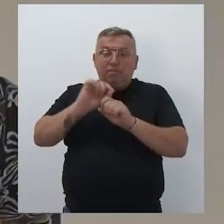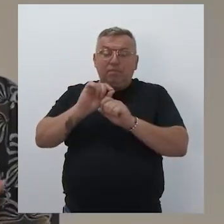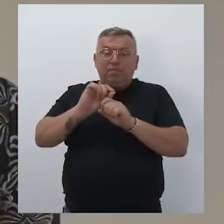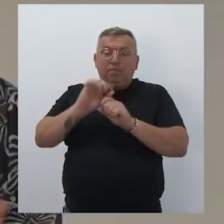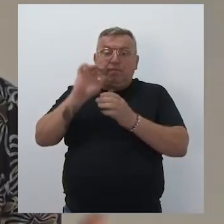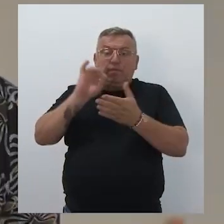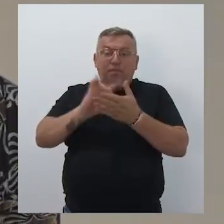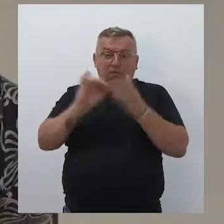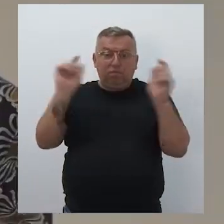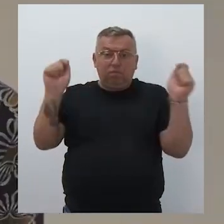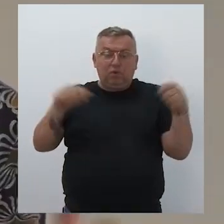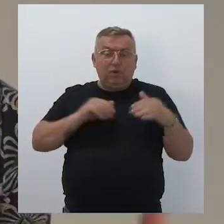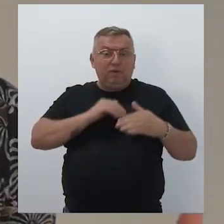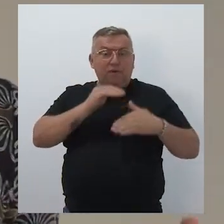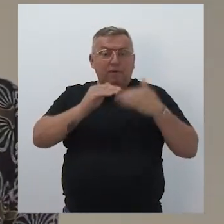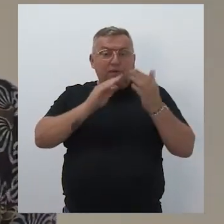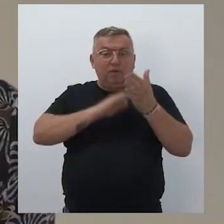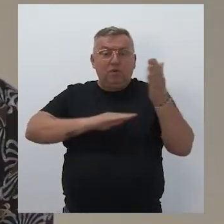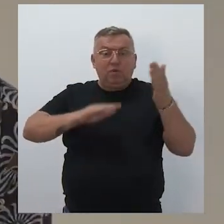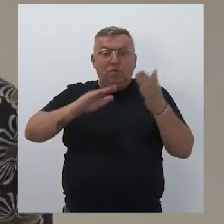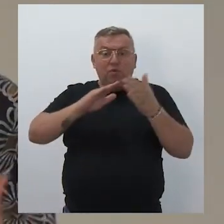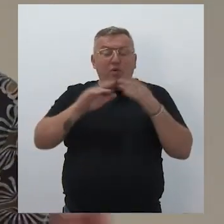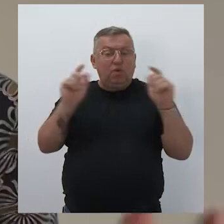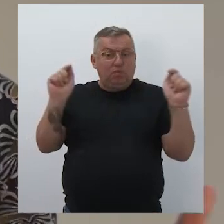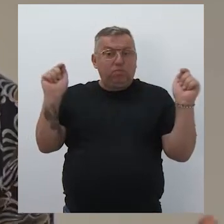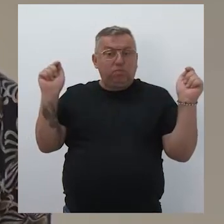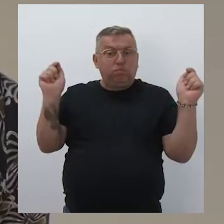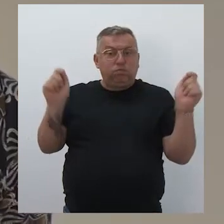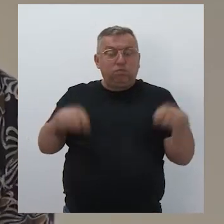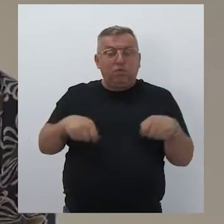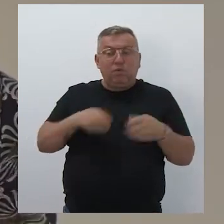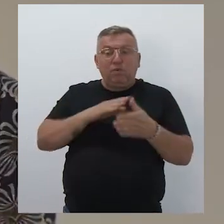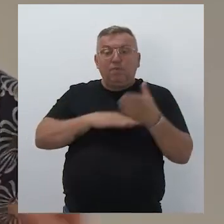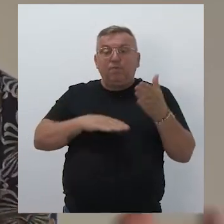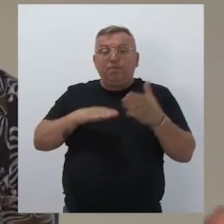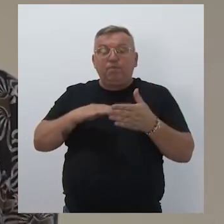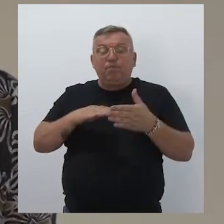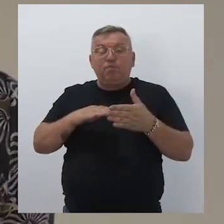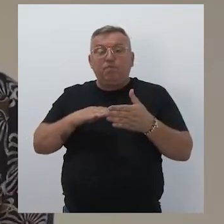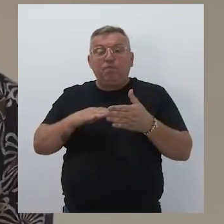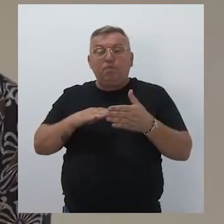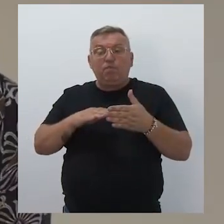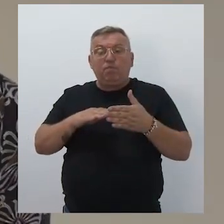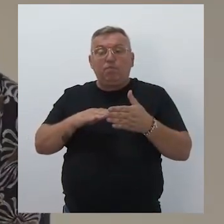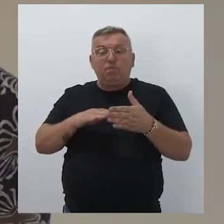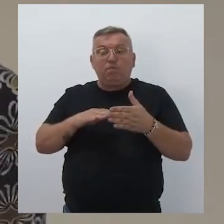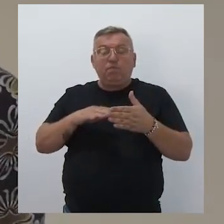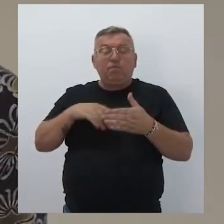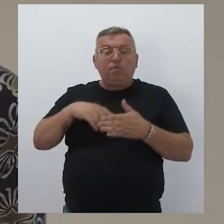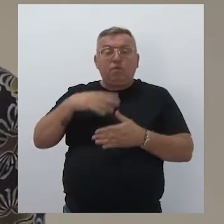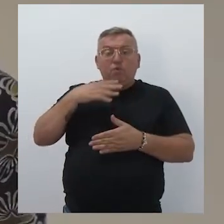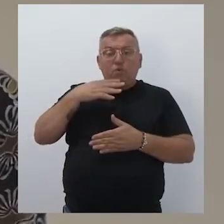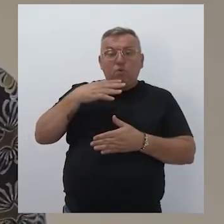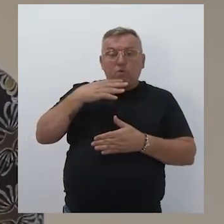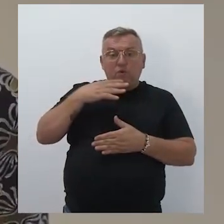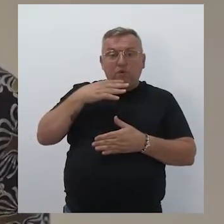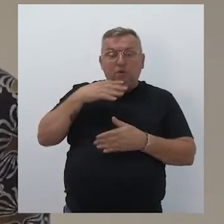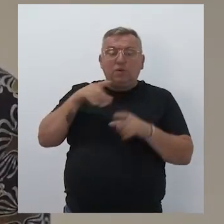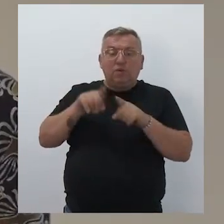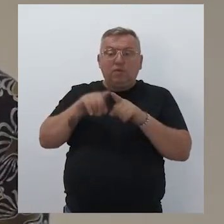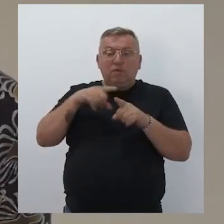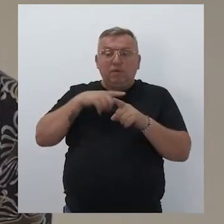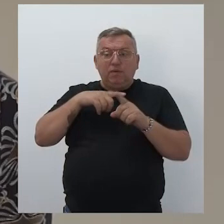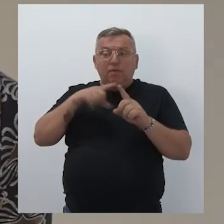efetivamente poderem desenvolver todas as suas potências, todas as suas dimensões e estarem assim